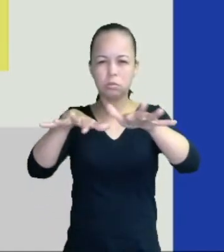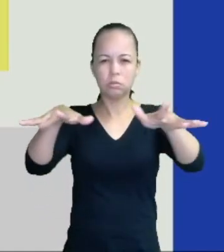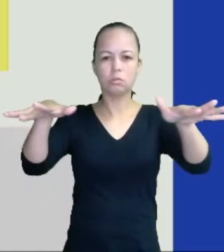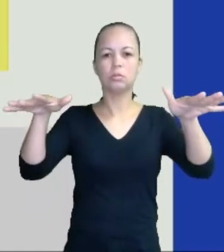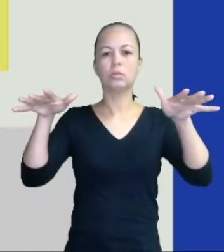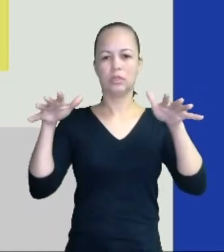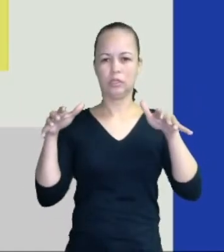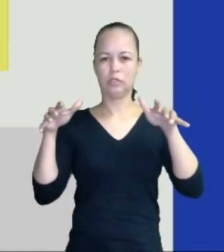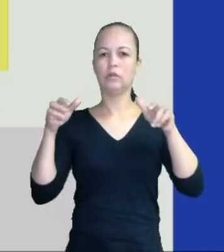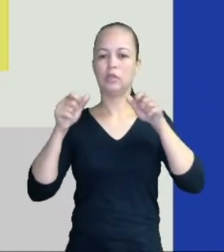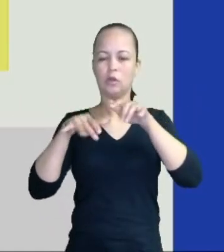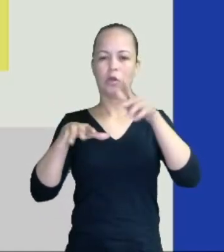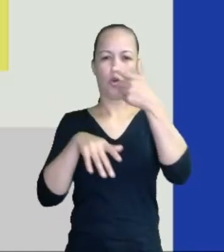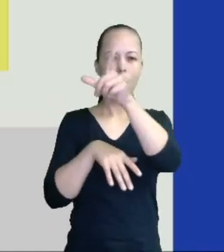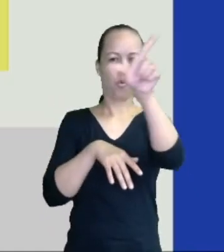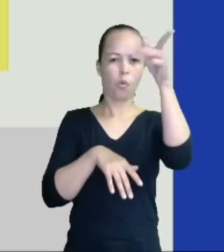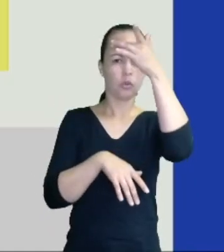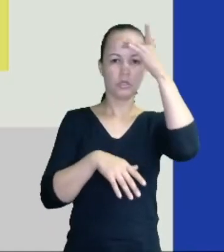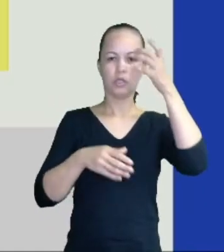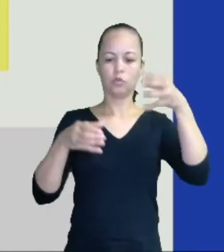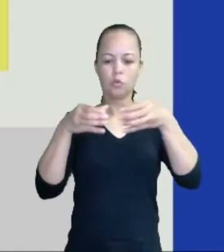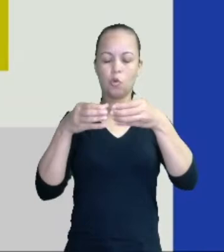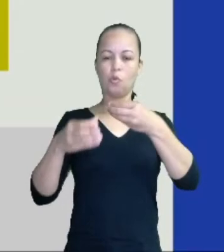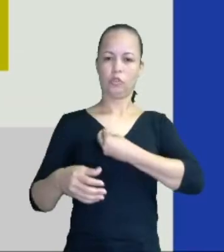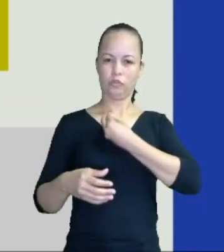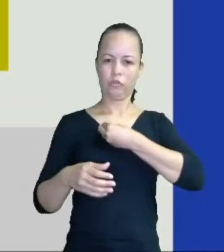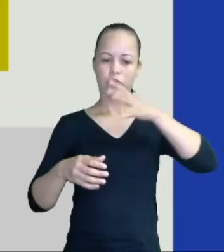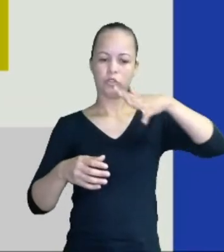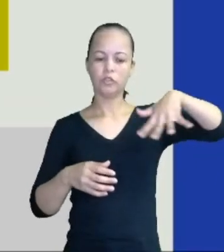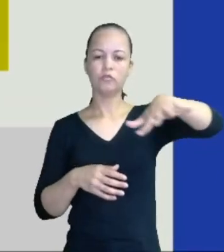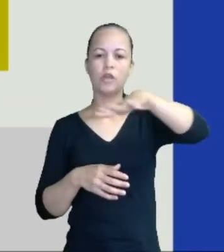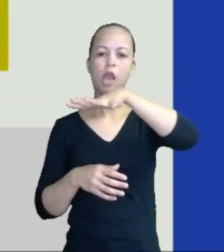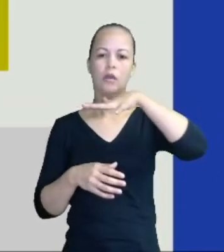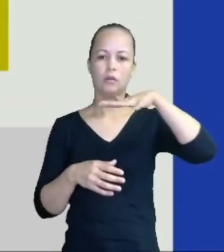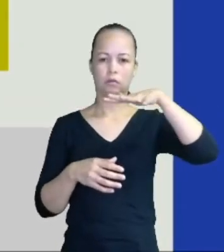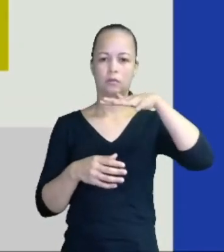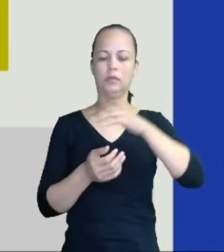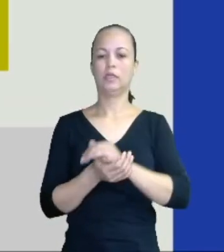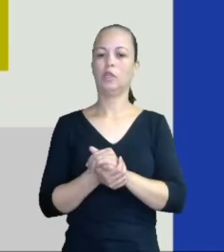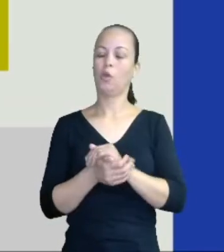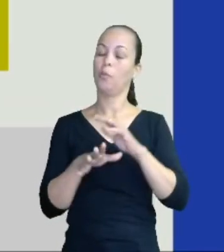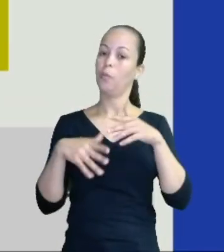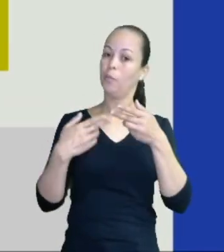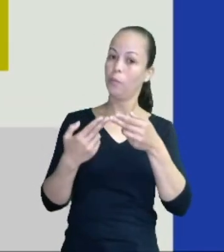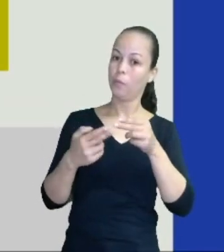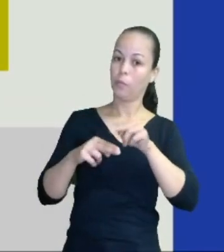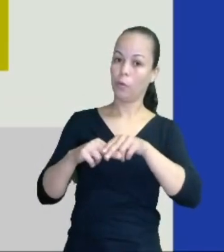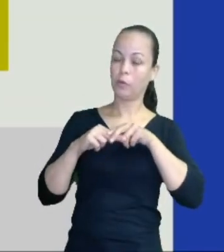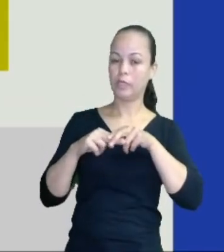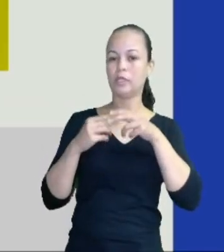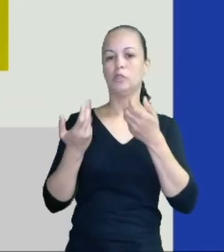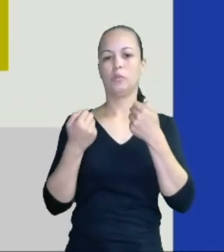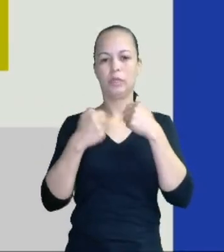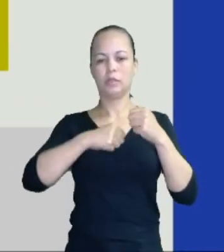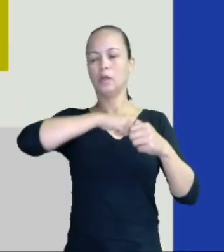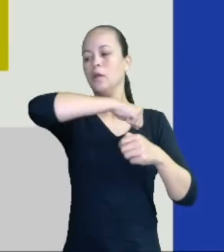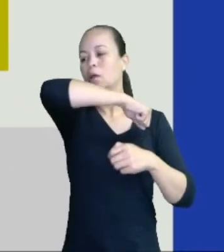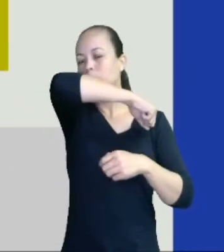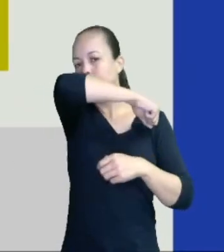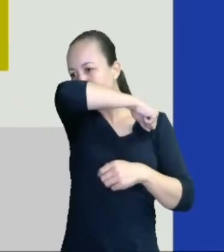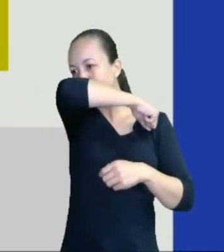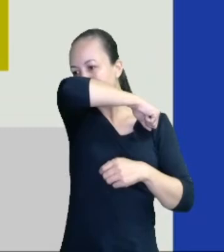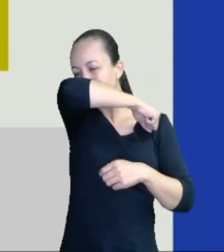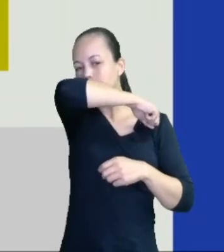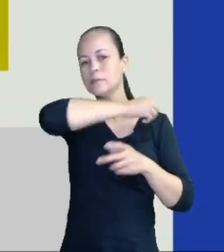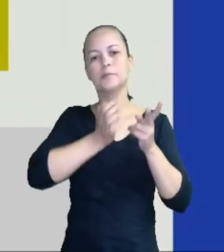muito facilmente e contagiando os seres vivos que estiverem ao redor. Por isso, é recomendável tapar a boca com o antebraço quando formos